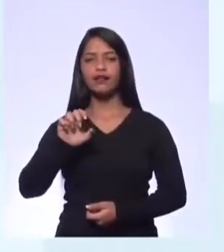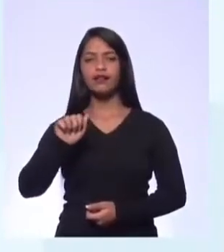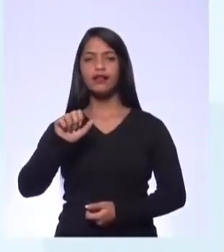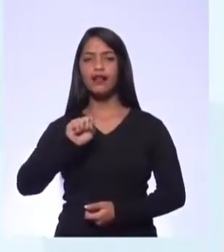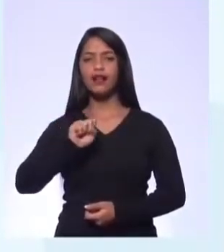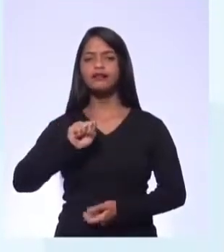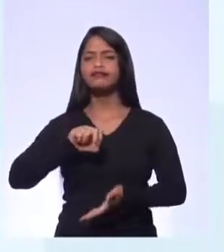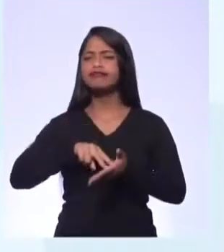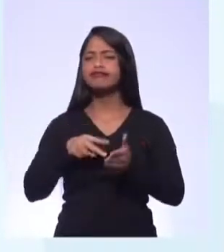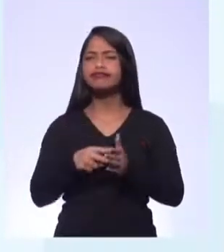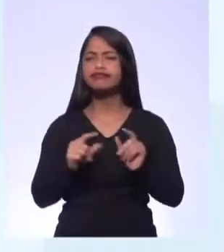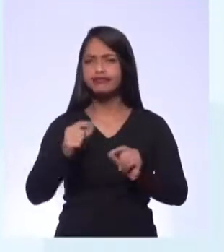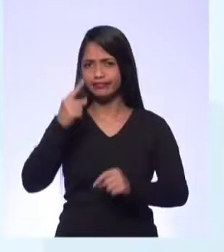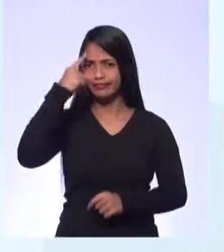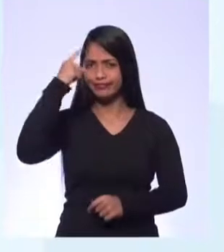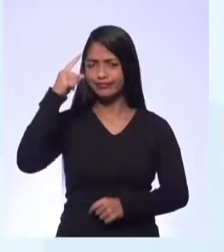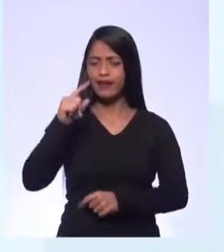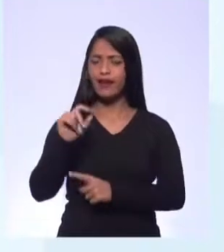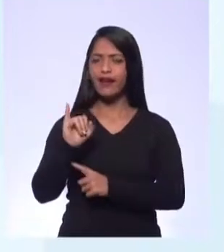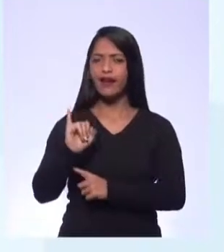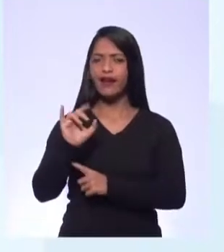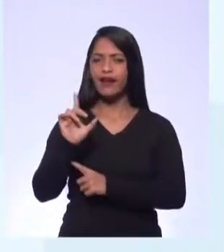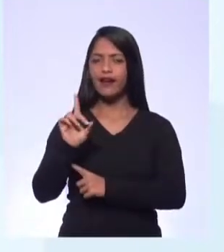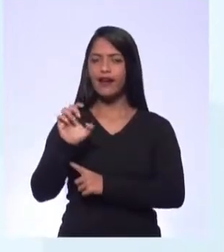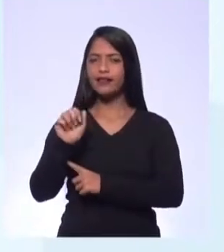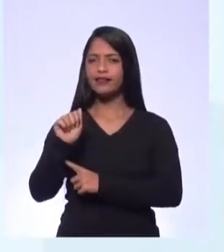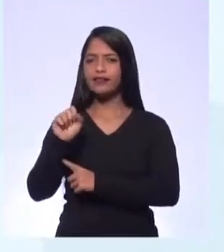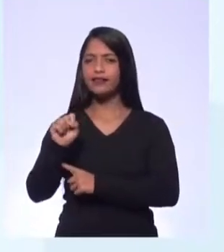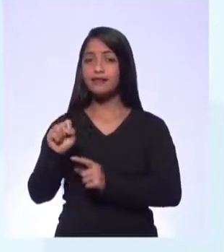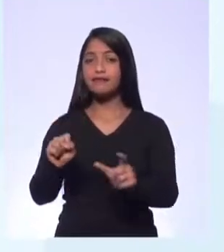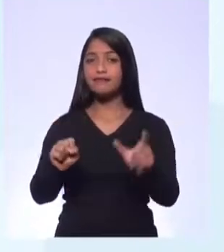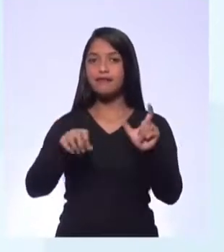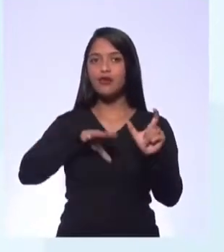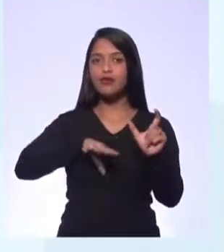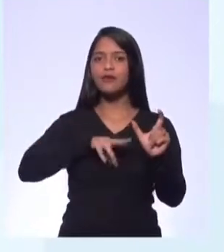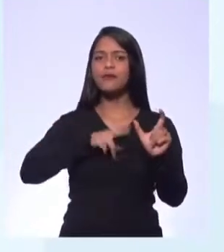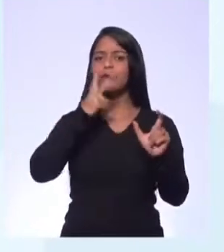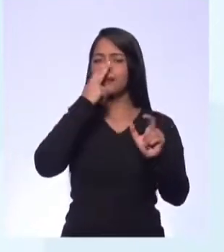Sabe? Olha lá, ideas. Parecidíssima com português. O que é good?